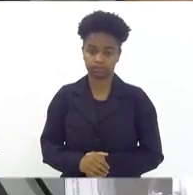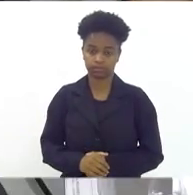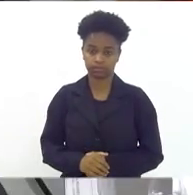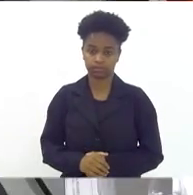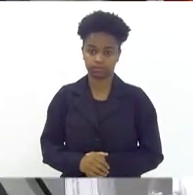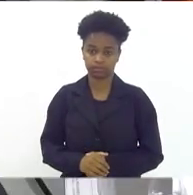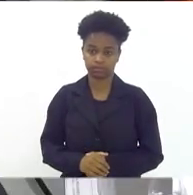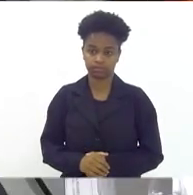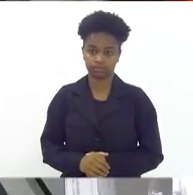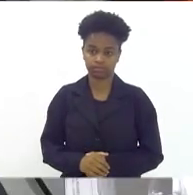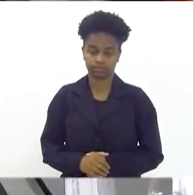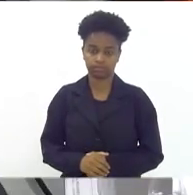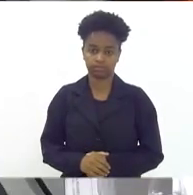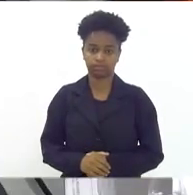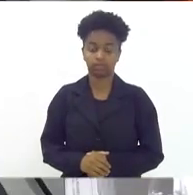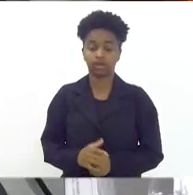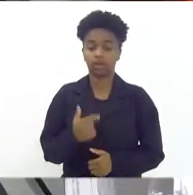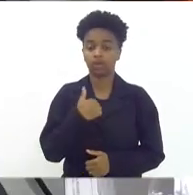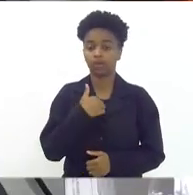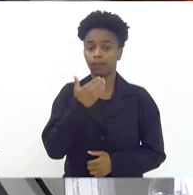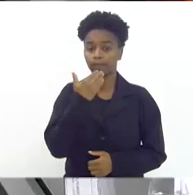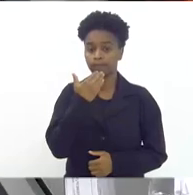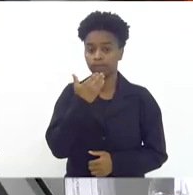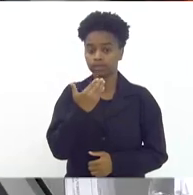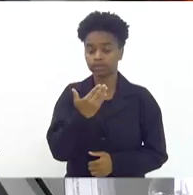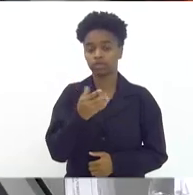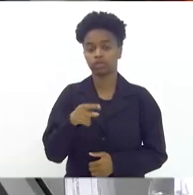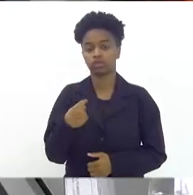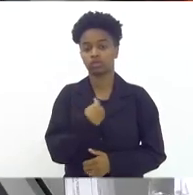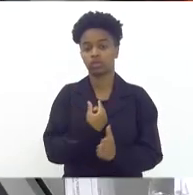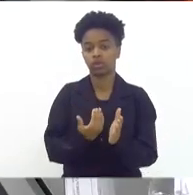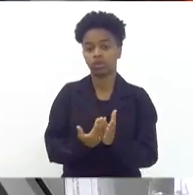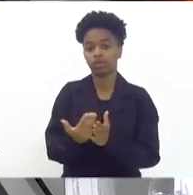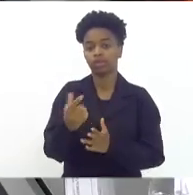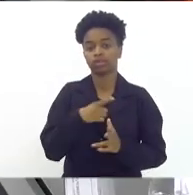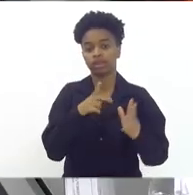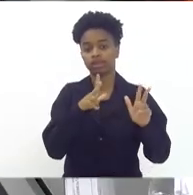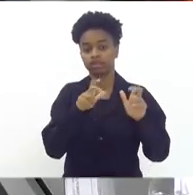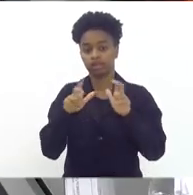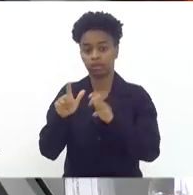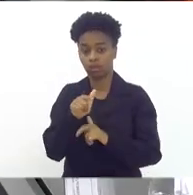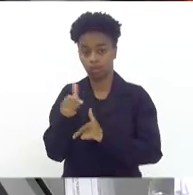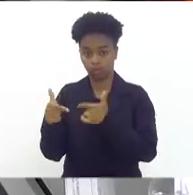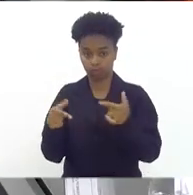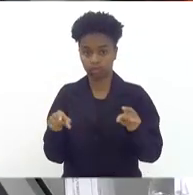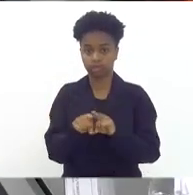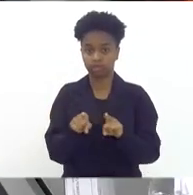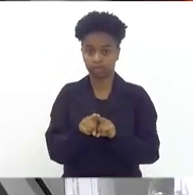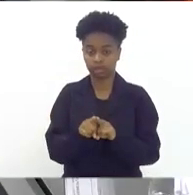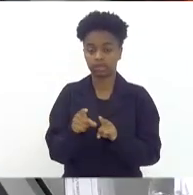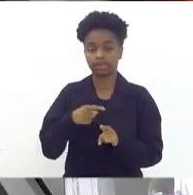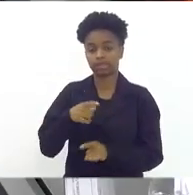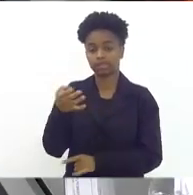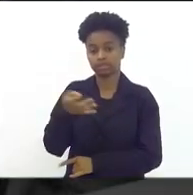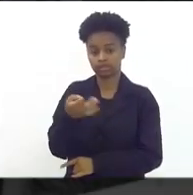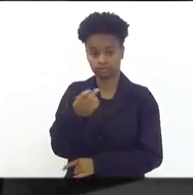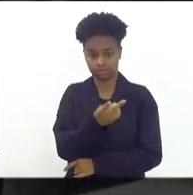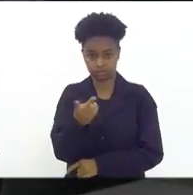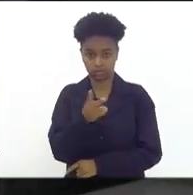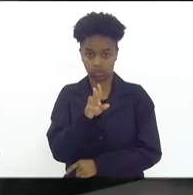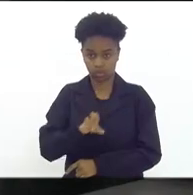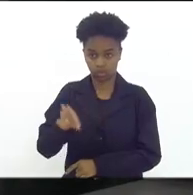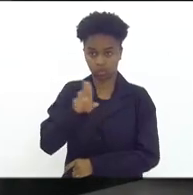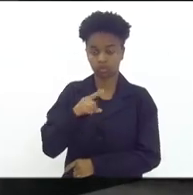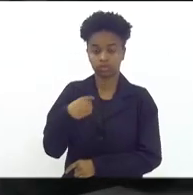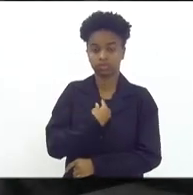os vereadores aqui presente vou pedir que a gente vai começar aqui que tem outros assuntos também que serão relacionados e tenho certeza que os dois farão uso para que a gente